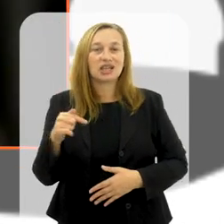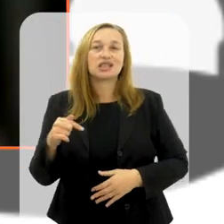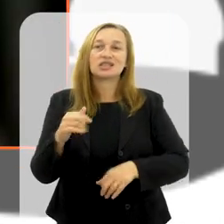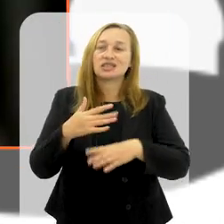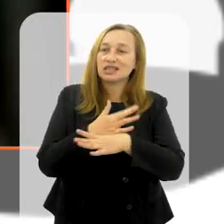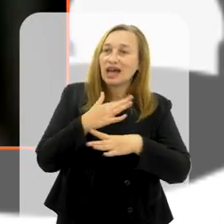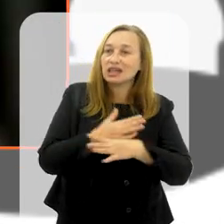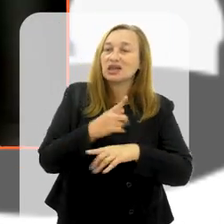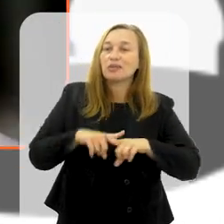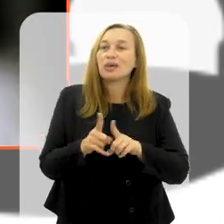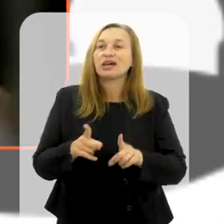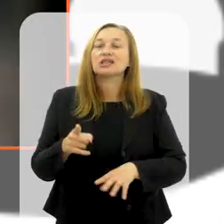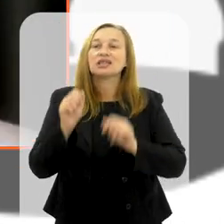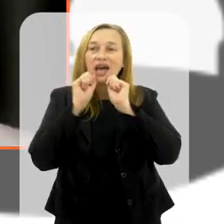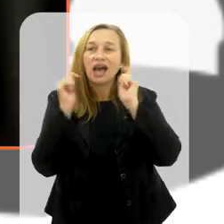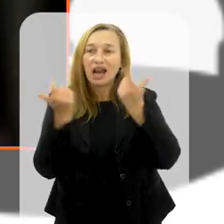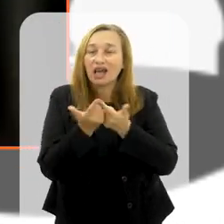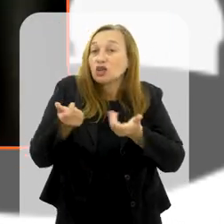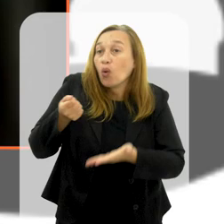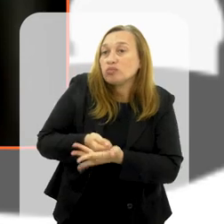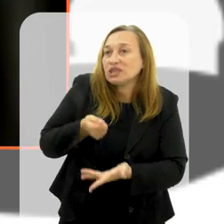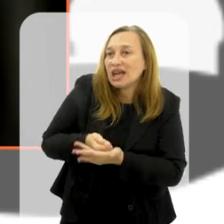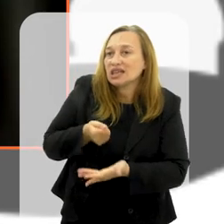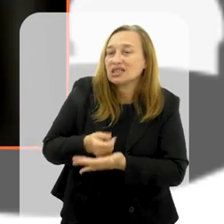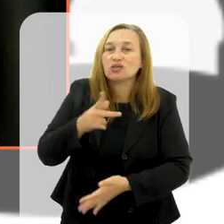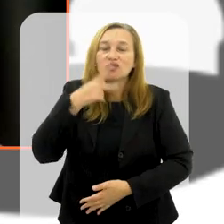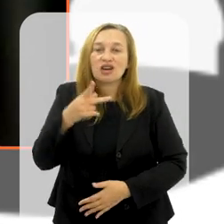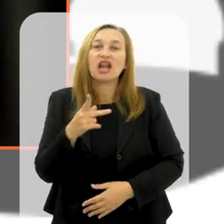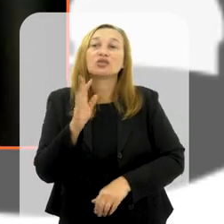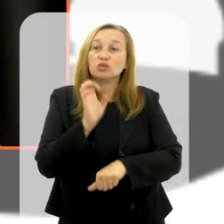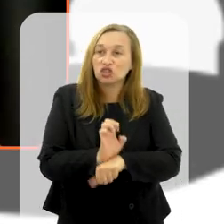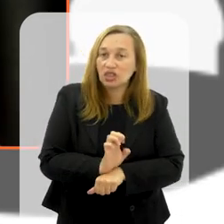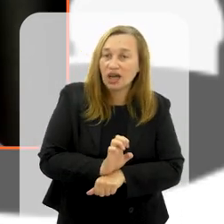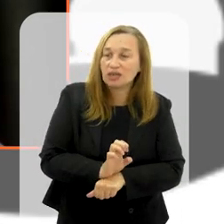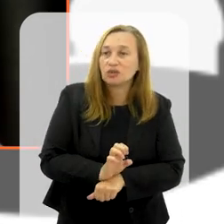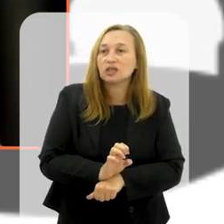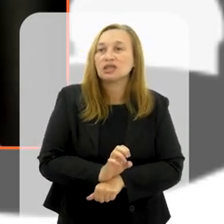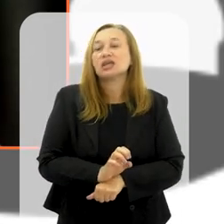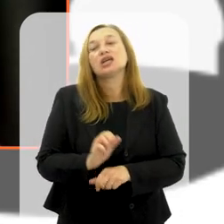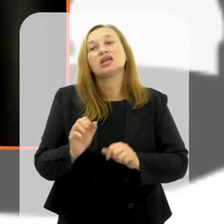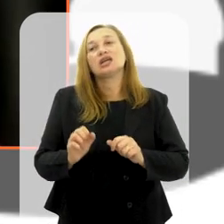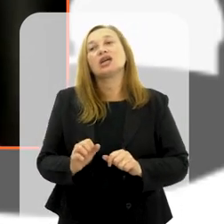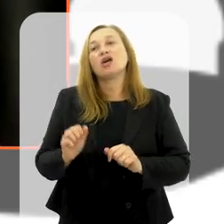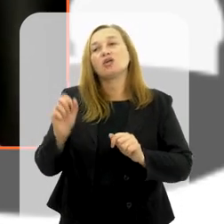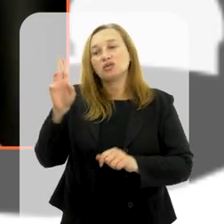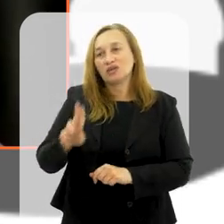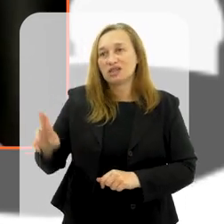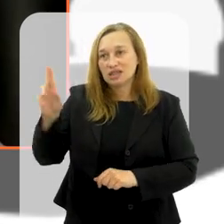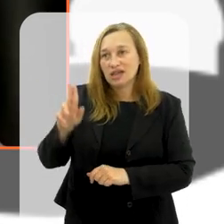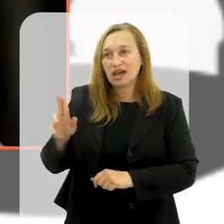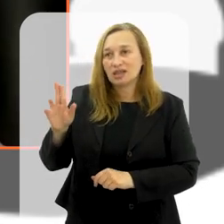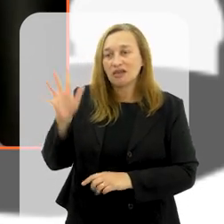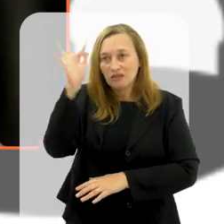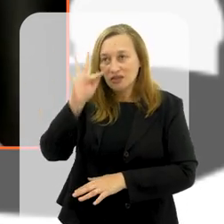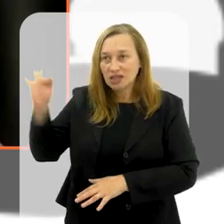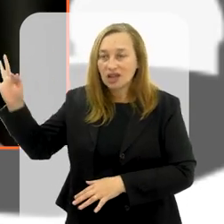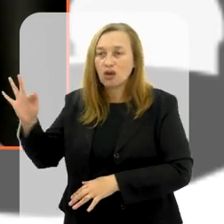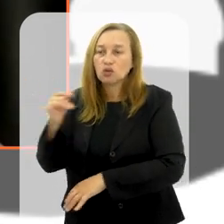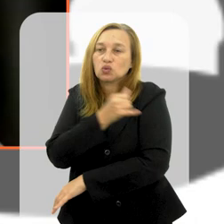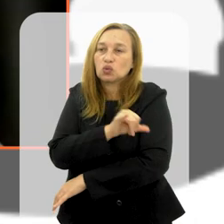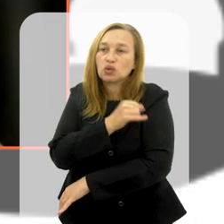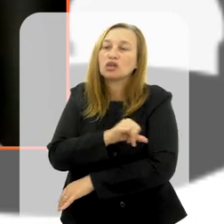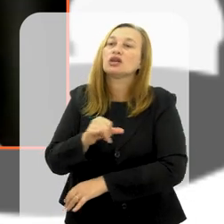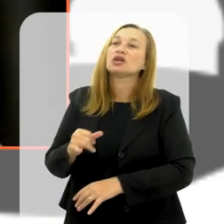aqui da cidade, mas eu acho que na Alerj a gente tem a obrigação de falar do Estado, E a Universidade Federal Rural do Rio tem um